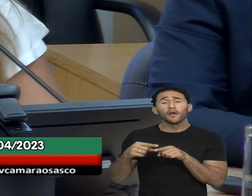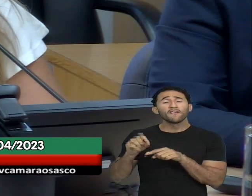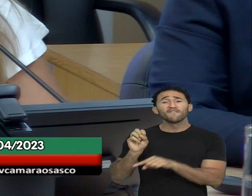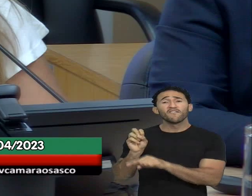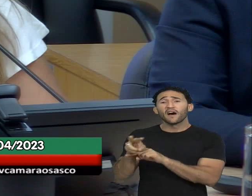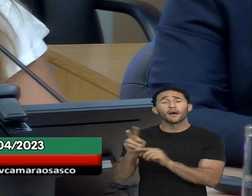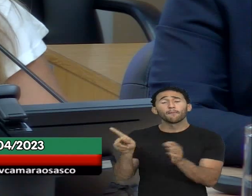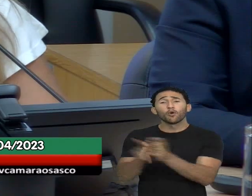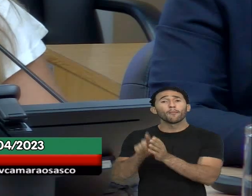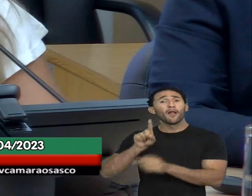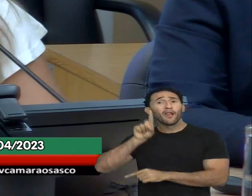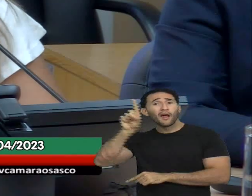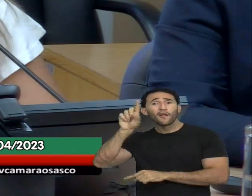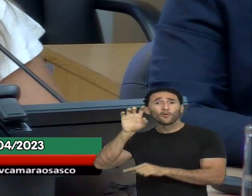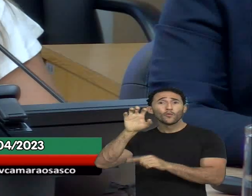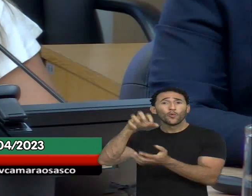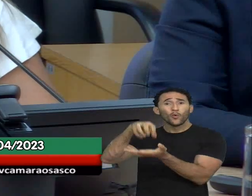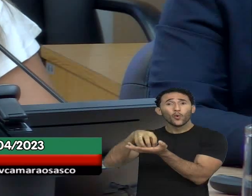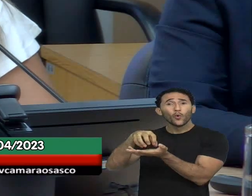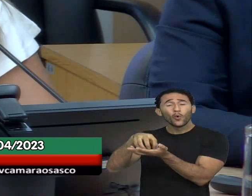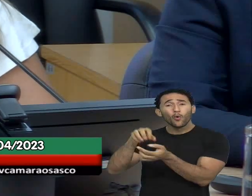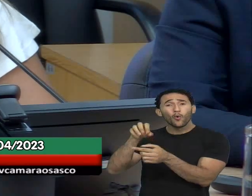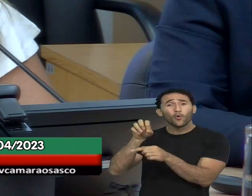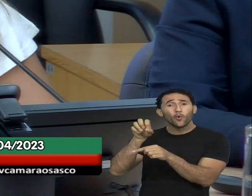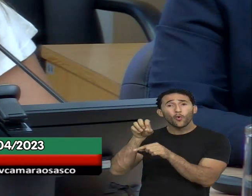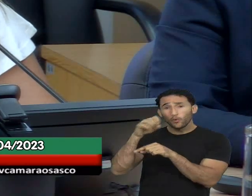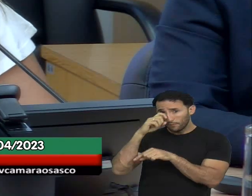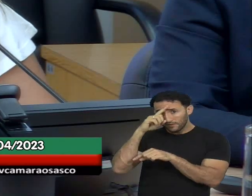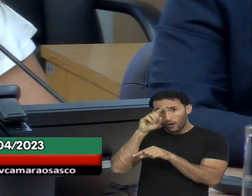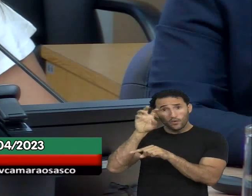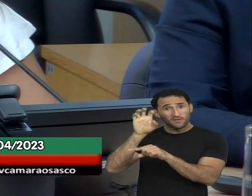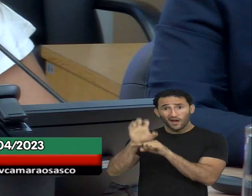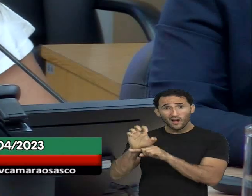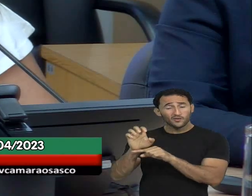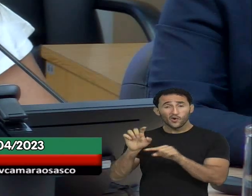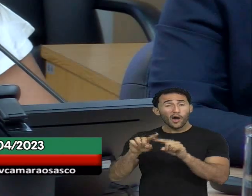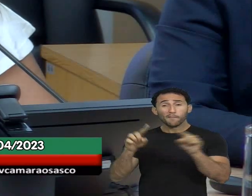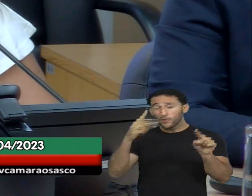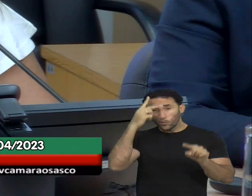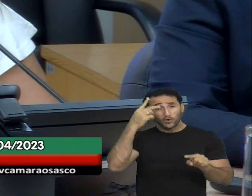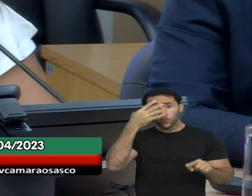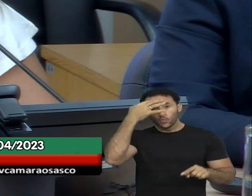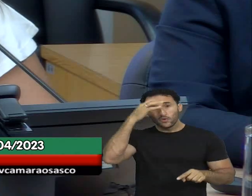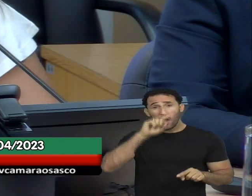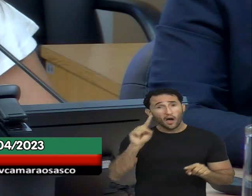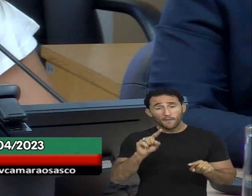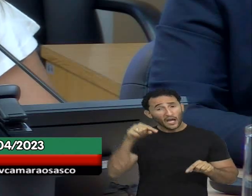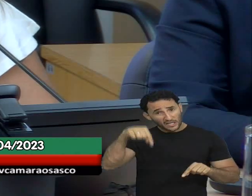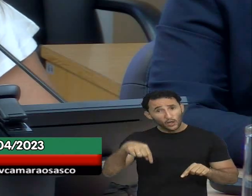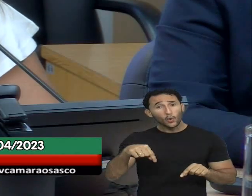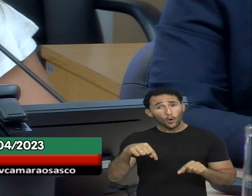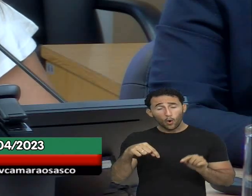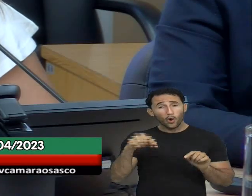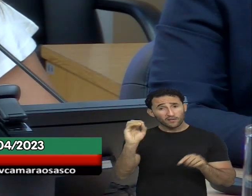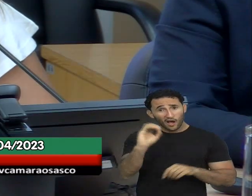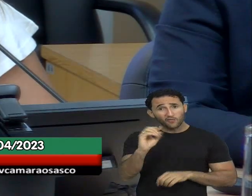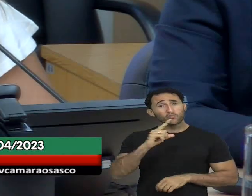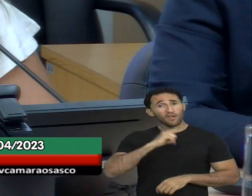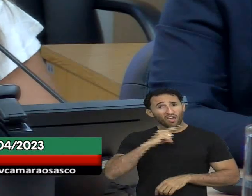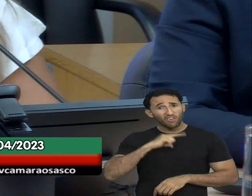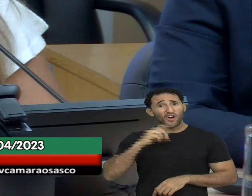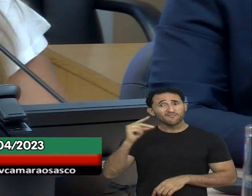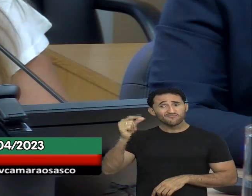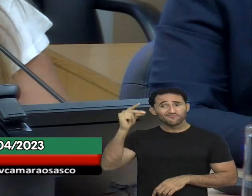Estado. Então, tem gente que não sabe que Osasco hoje tem um cateterismo. E nós já temos há algum tempo.